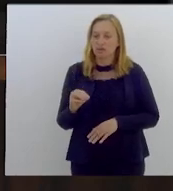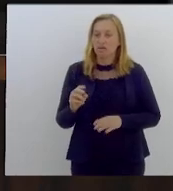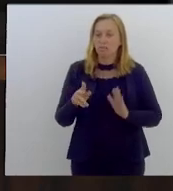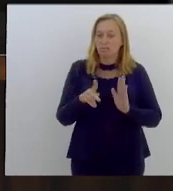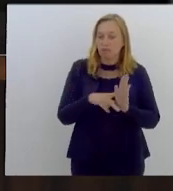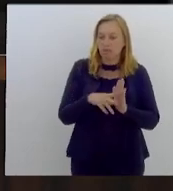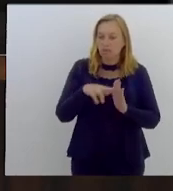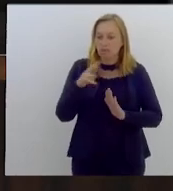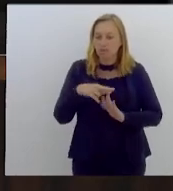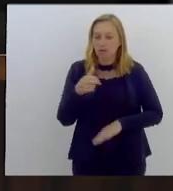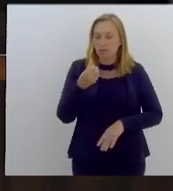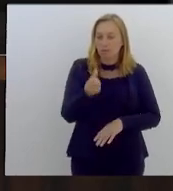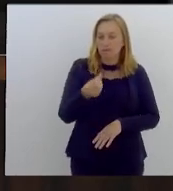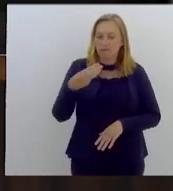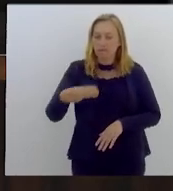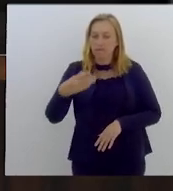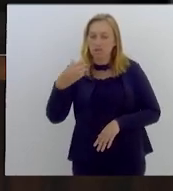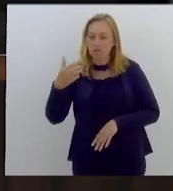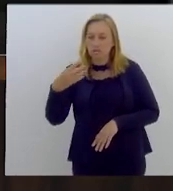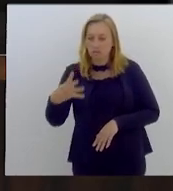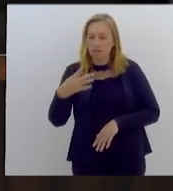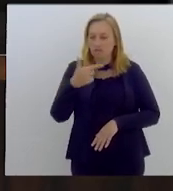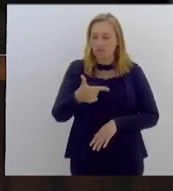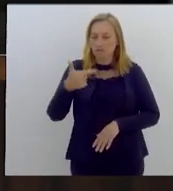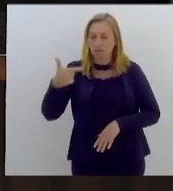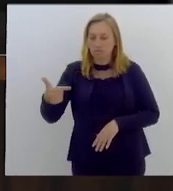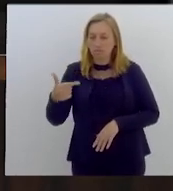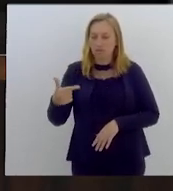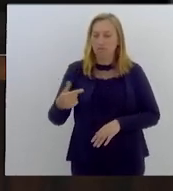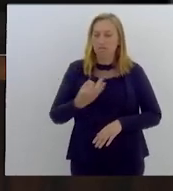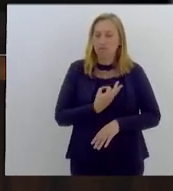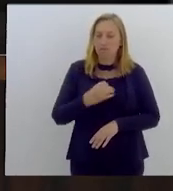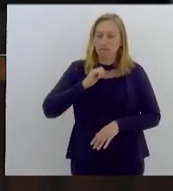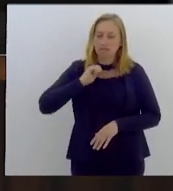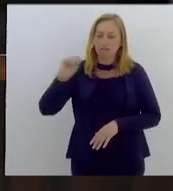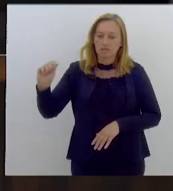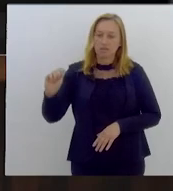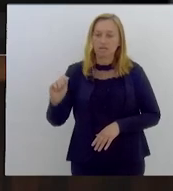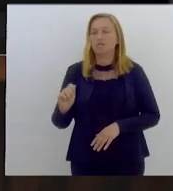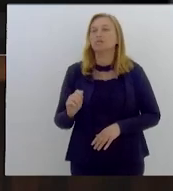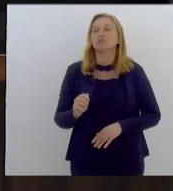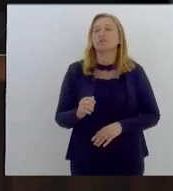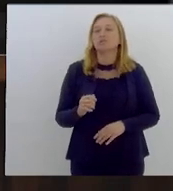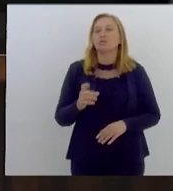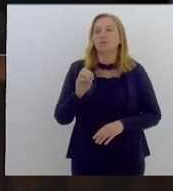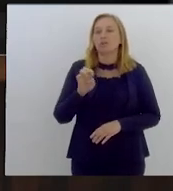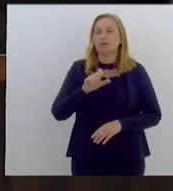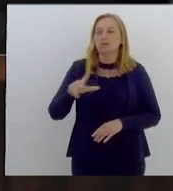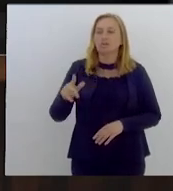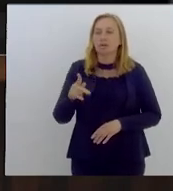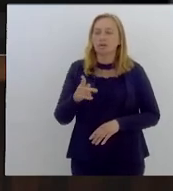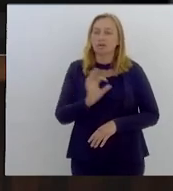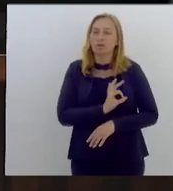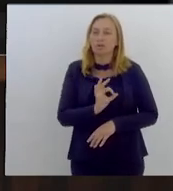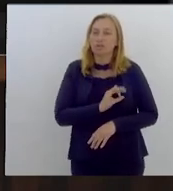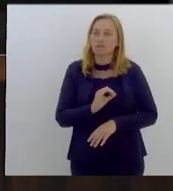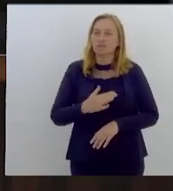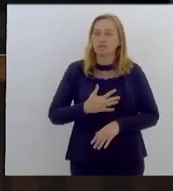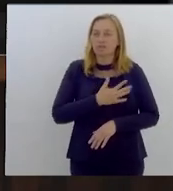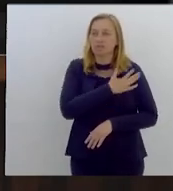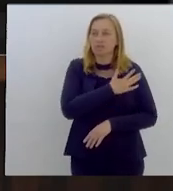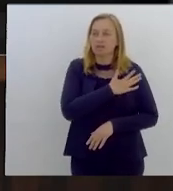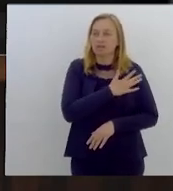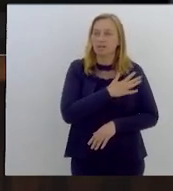resolução 634-22, de autoria do deputado Coronel Jari, concede medalha Tiradentes, respectivo diploma, excelentíssimo senhor Coronel da Polícia Militar, Ronaldo Martins Gomes de